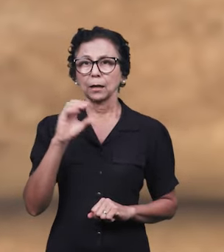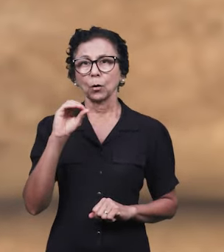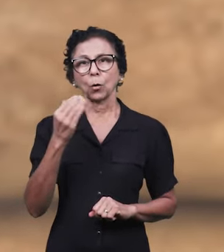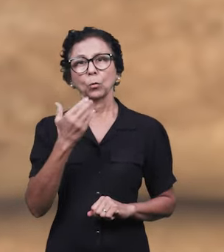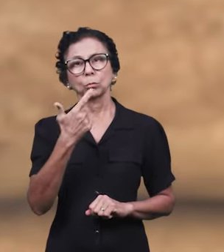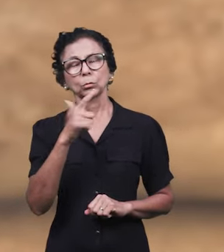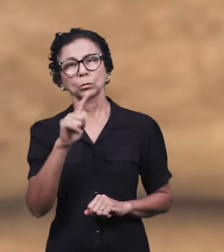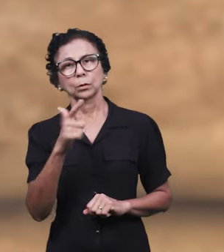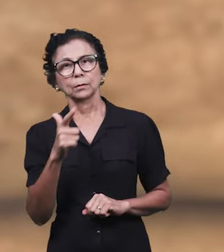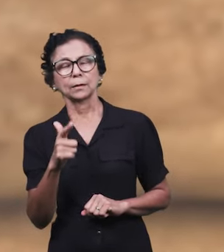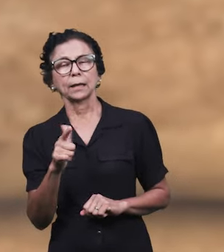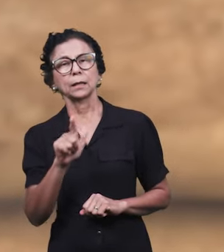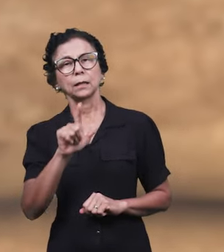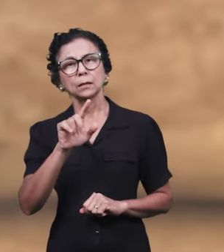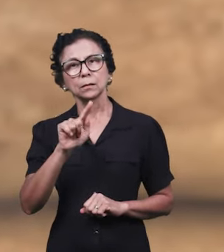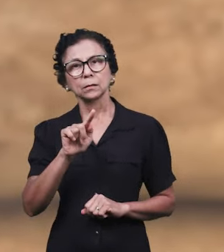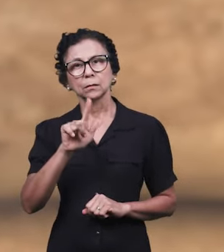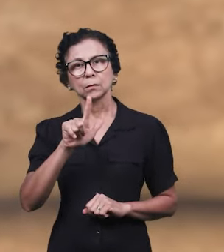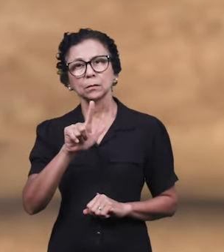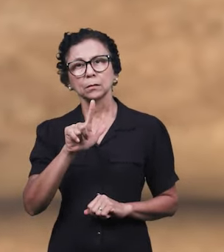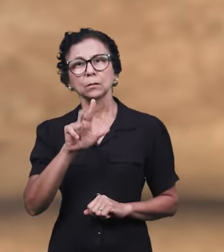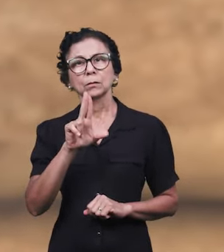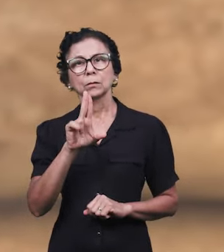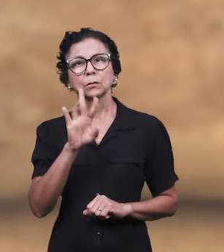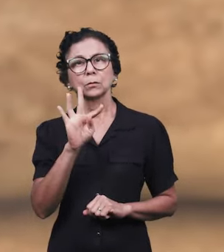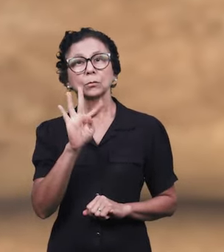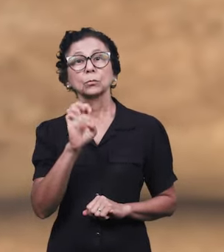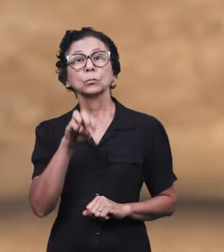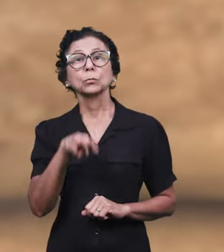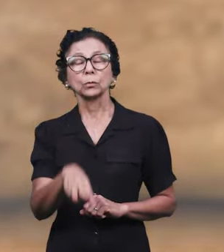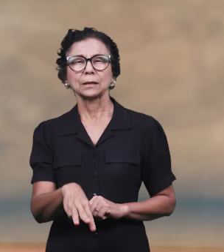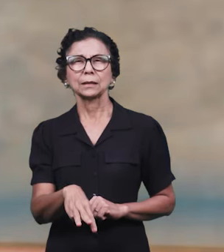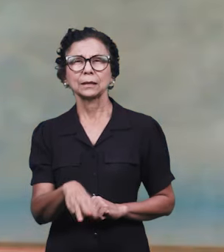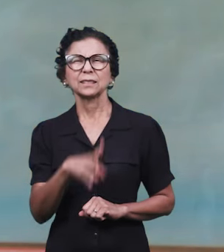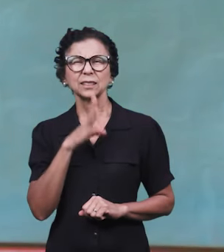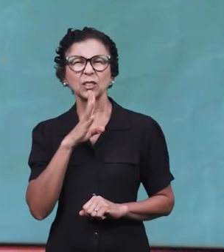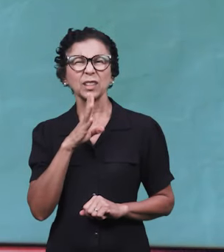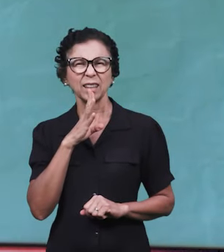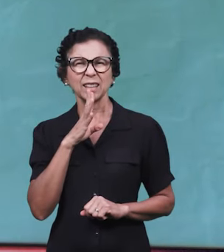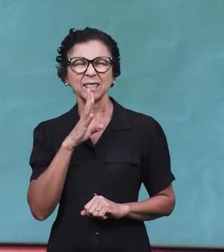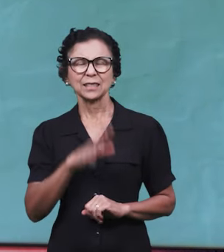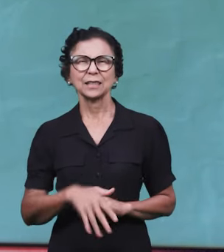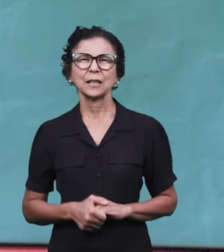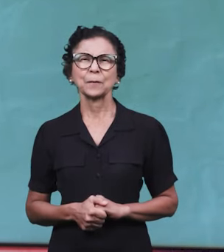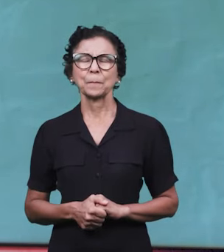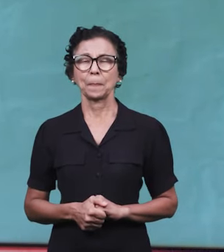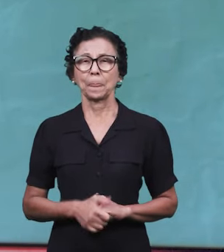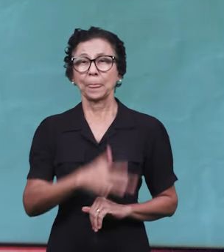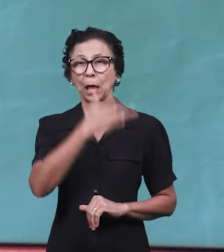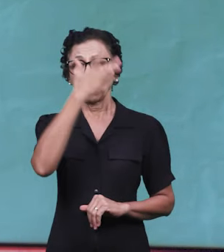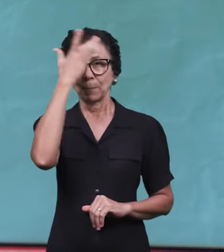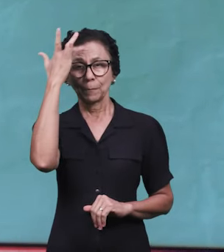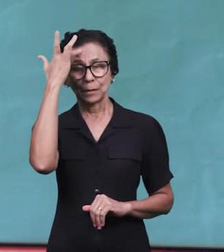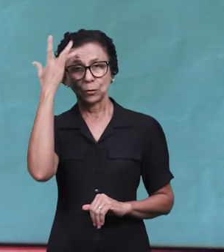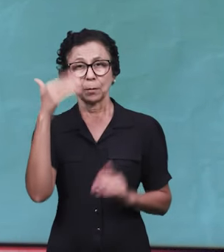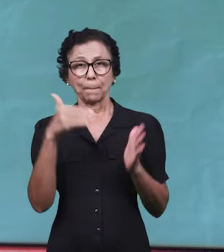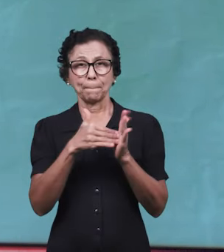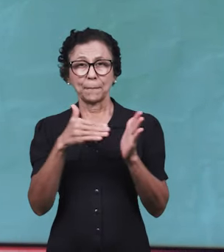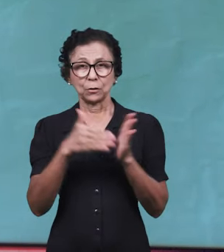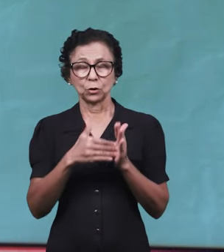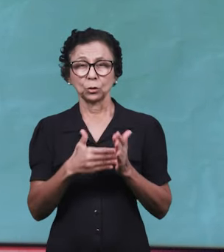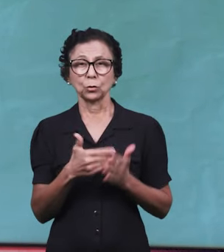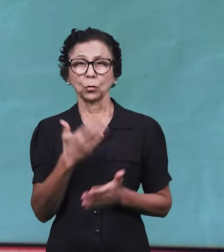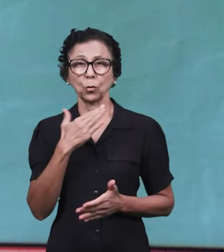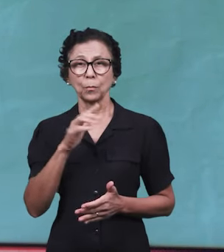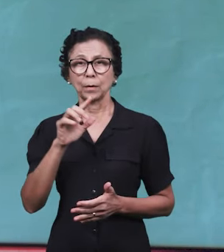glúten". Acredito que você já tenha visto falar. Os sintomas de quem é intolerante ao glúten são